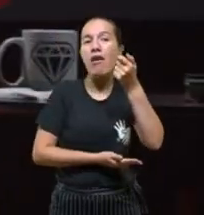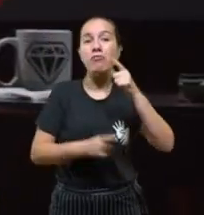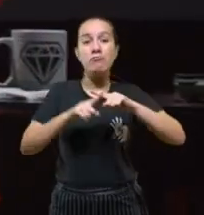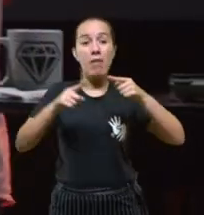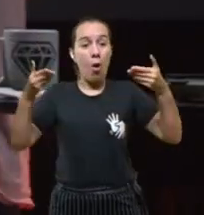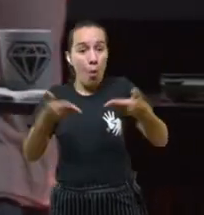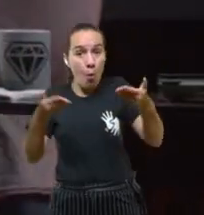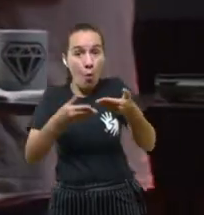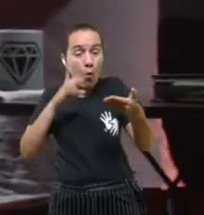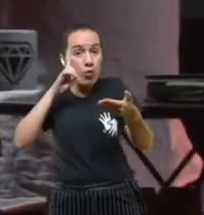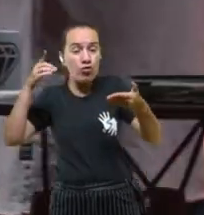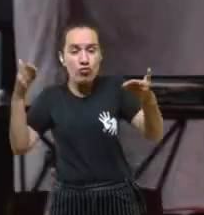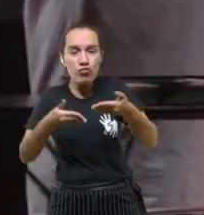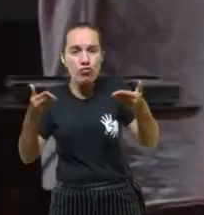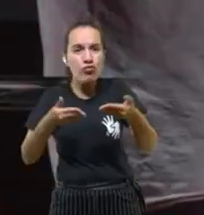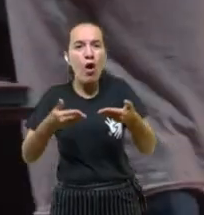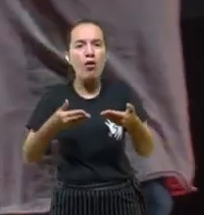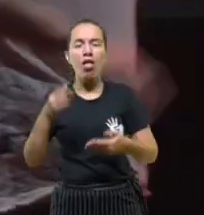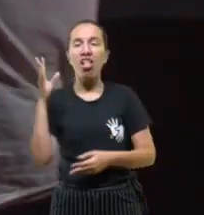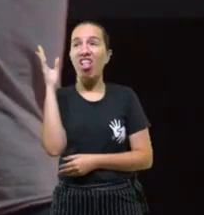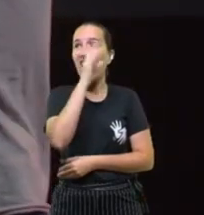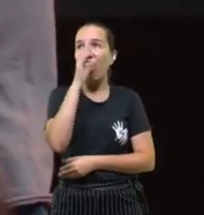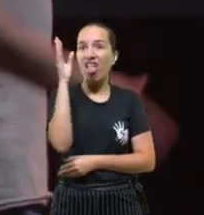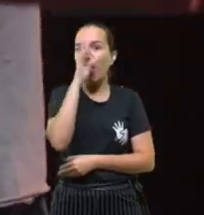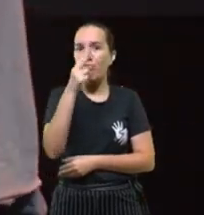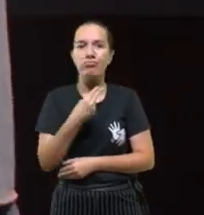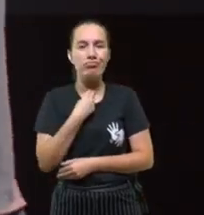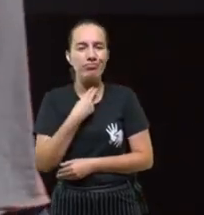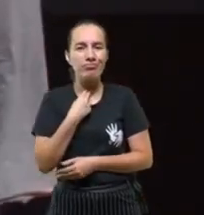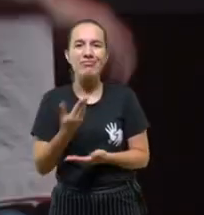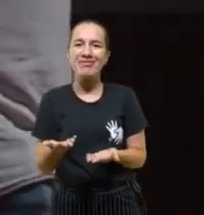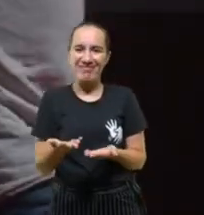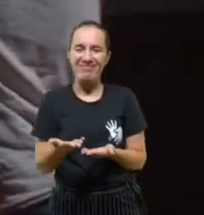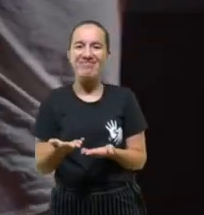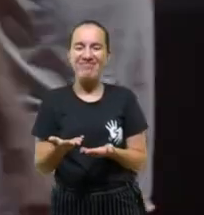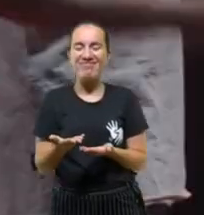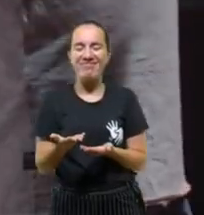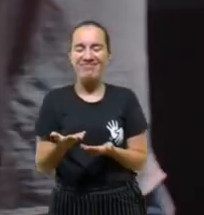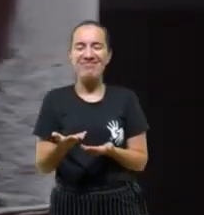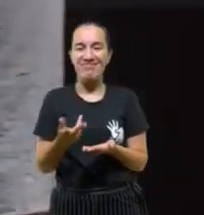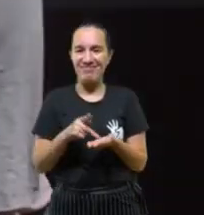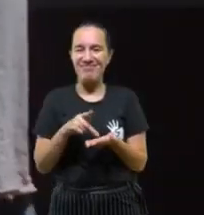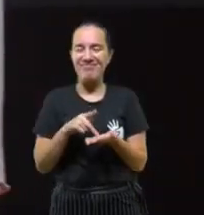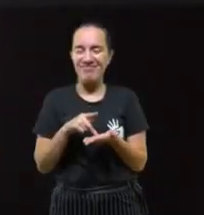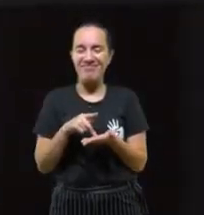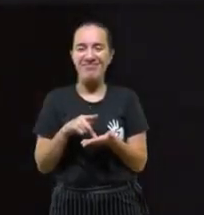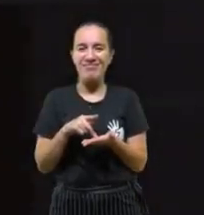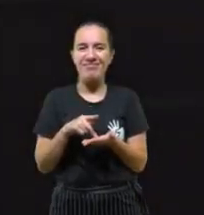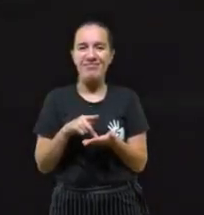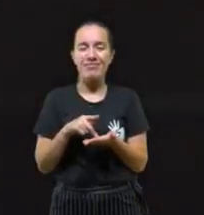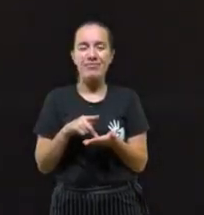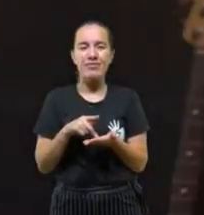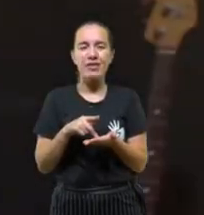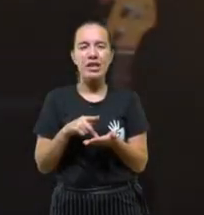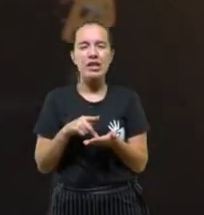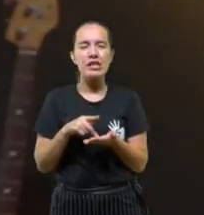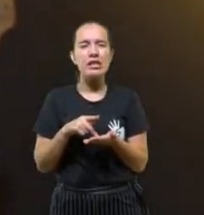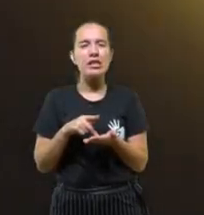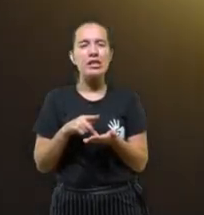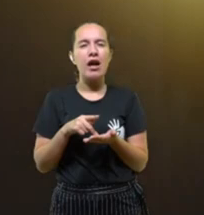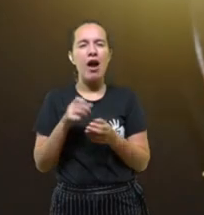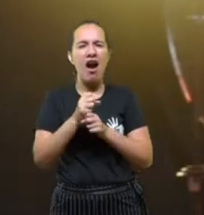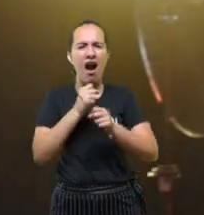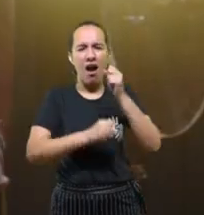vivendo hoje. Eu vejo exatamente isso. Sabe, eu estava, final do ano, eu estava